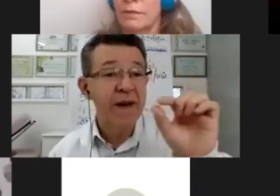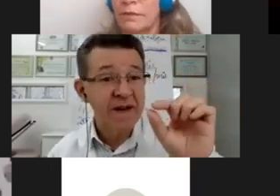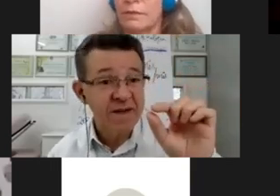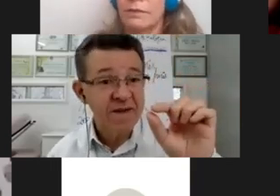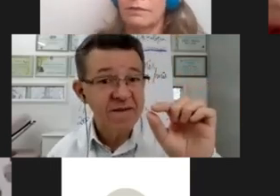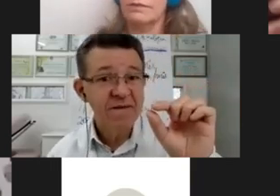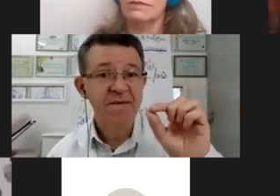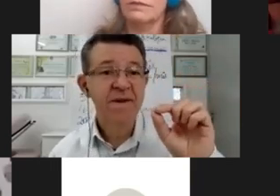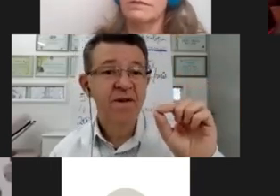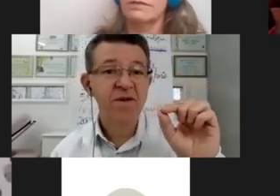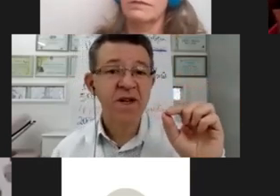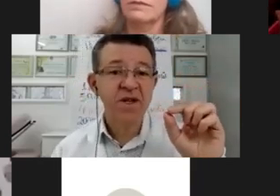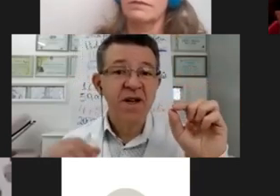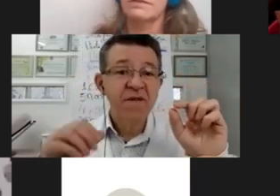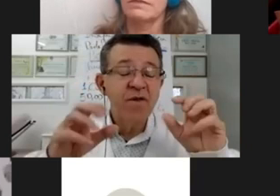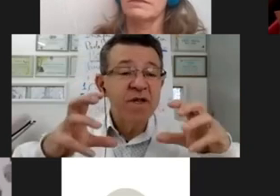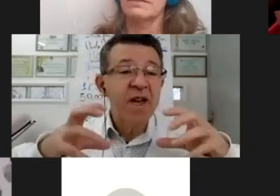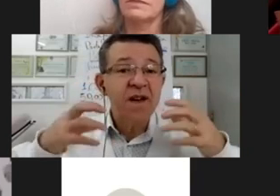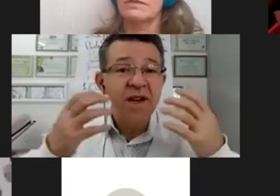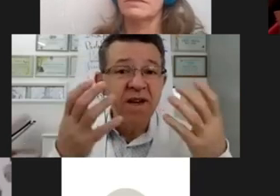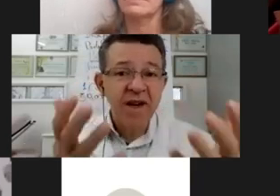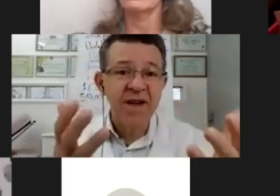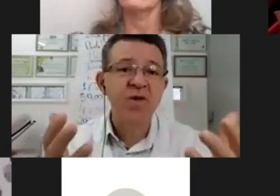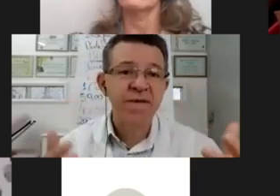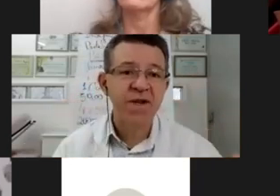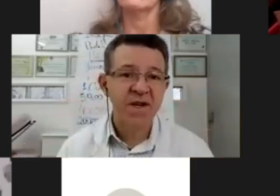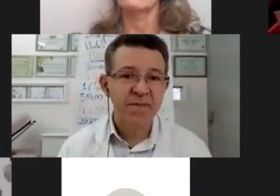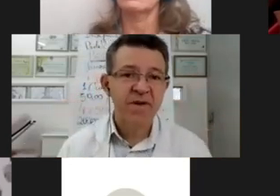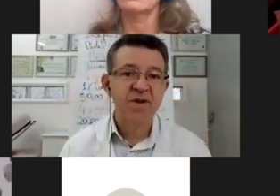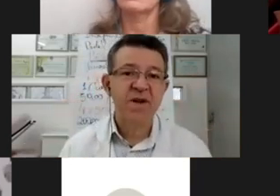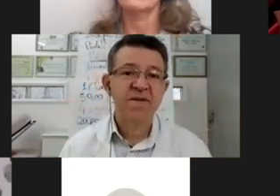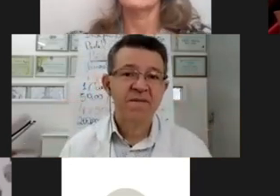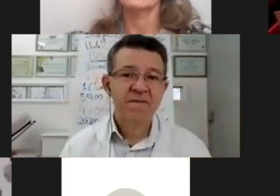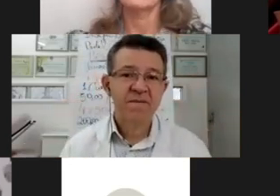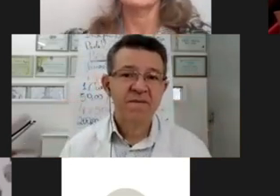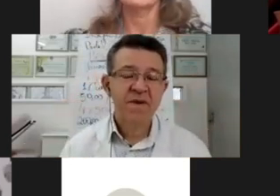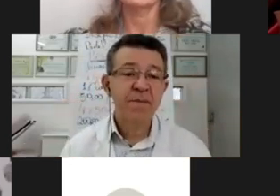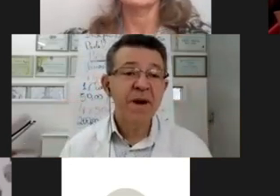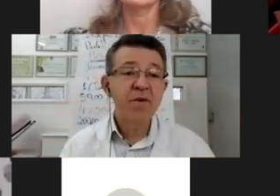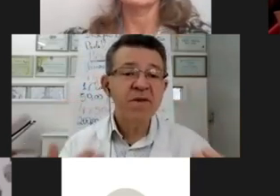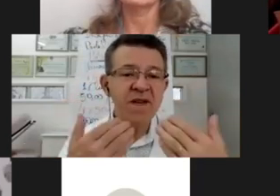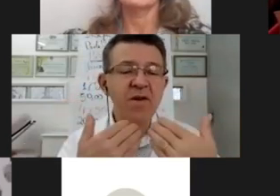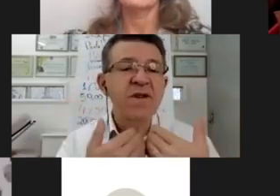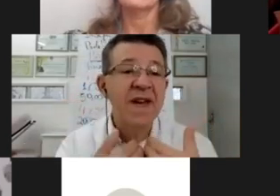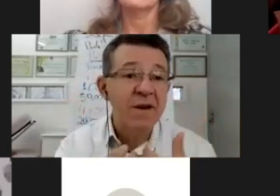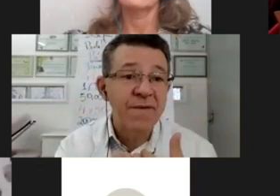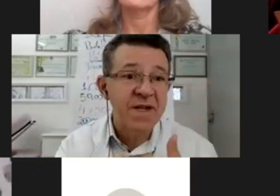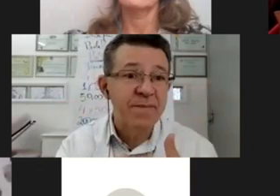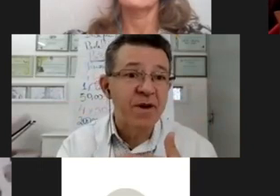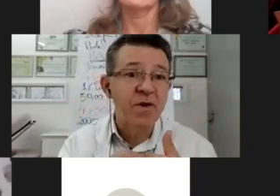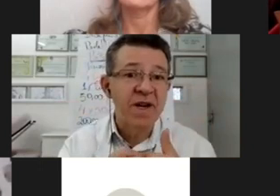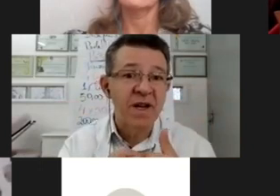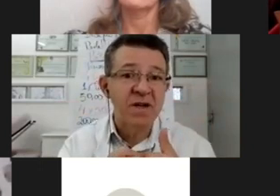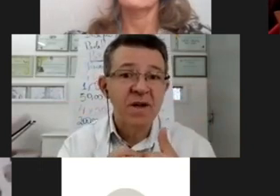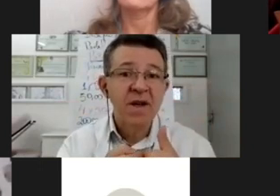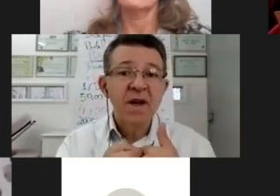dor nas pernas? Ou seja, você cria a sua ficha terapêutica. Que pergunta que eu quero fazer